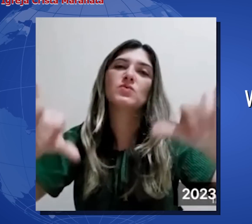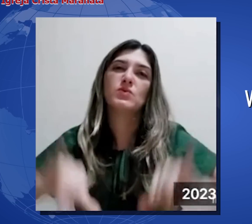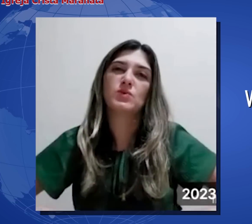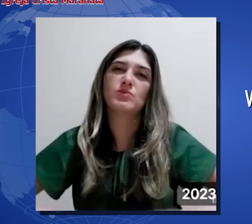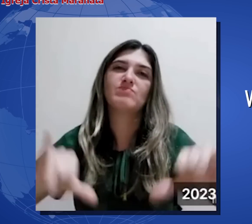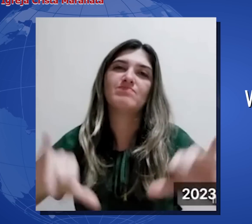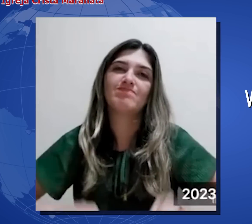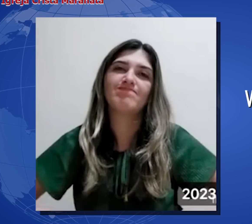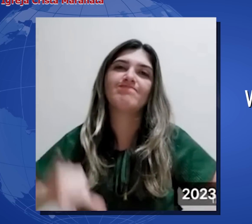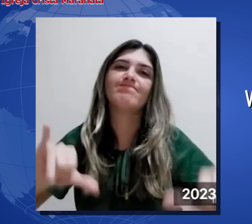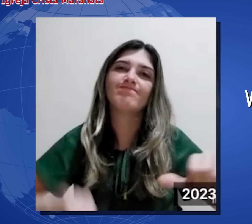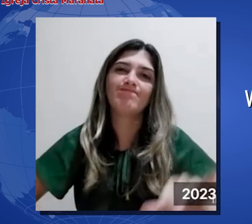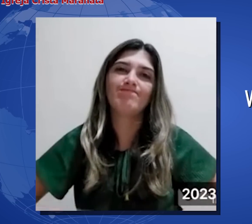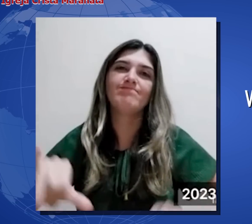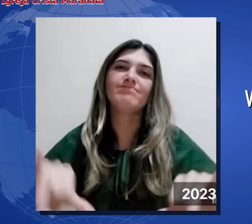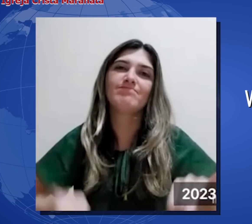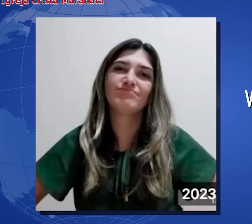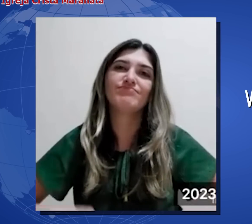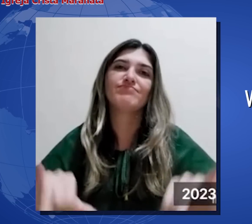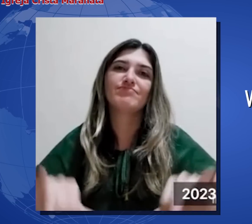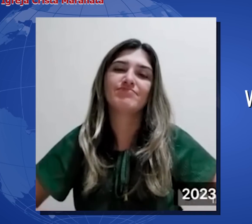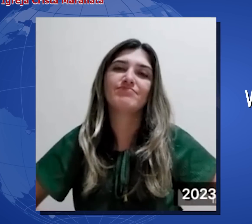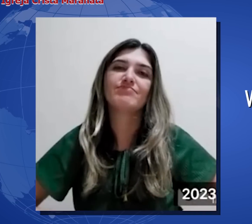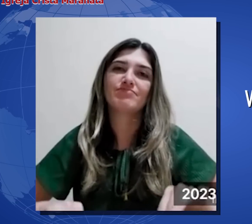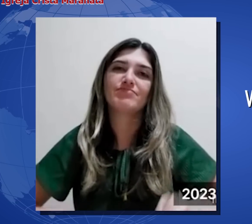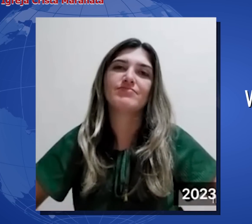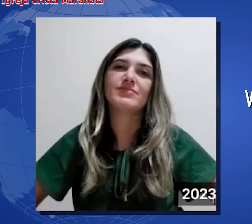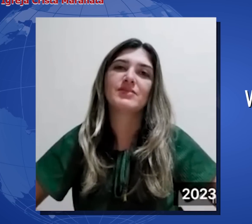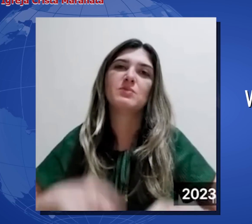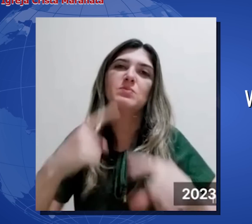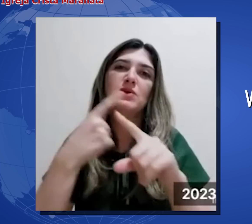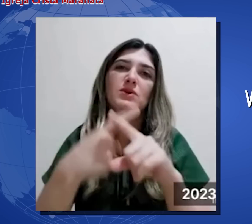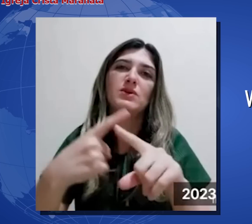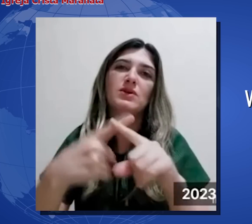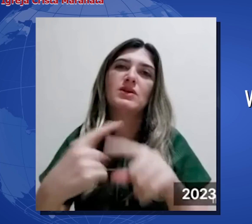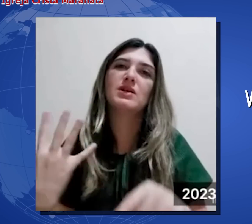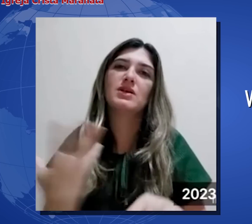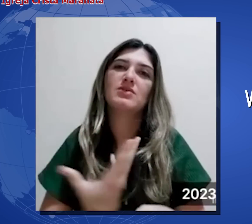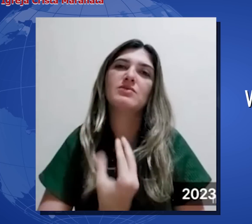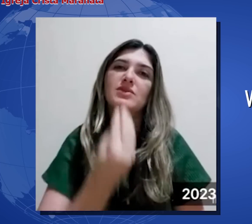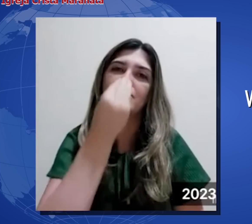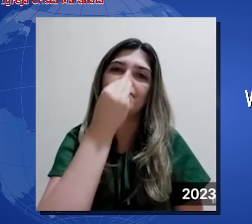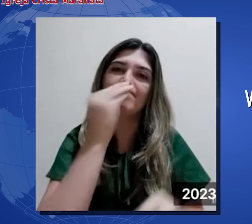vão lamentar, porque eles vão ficar em sofrimento,